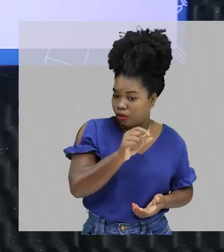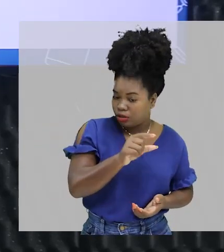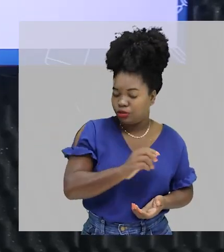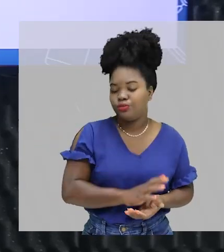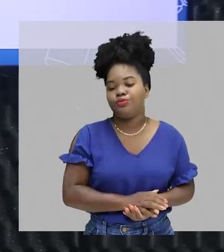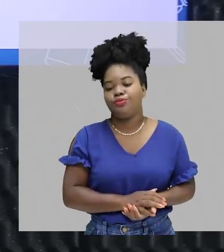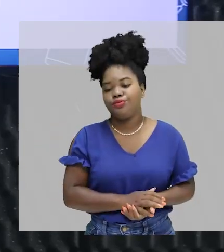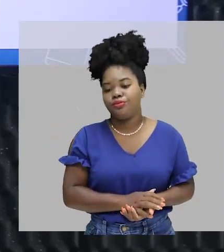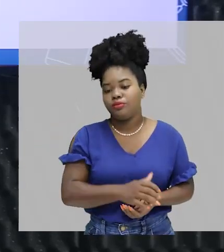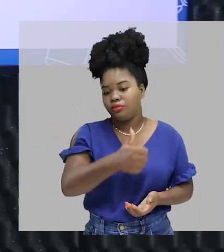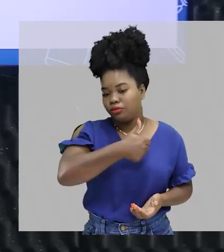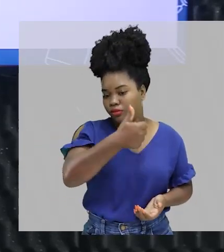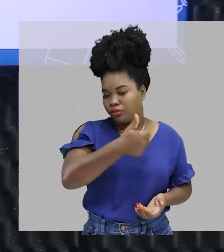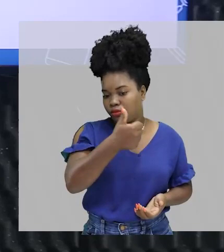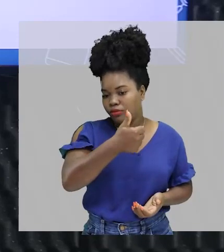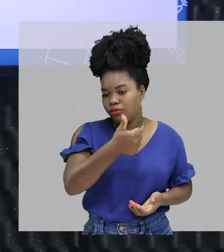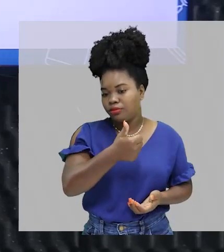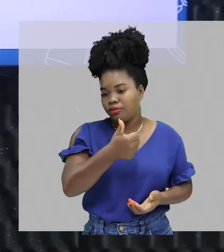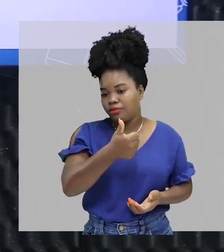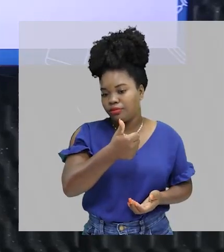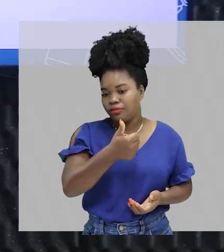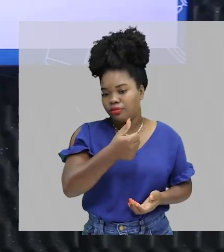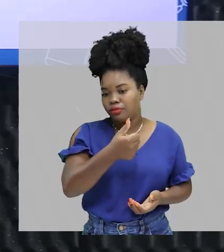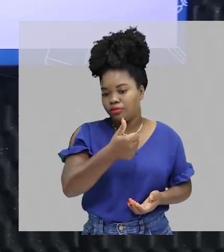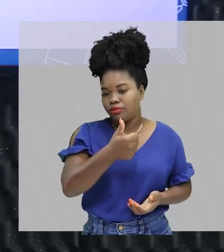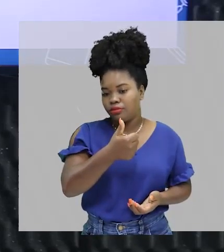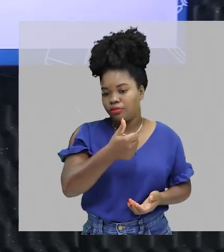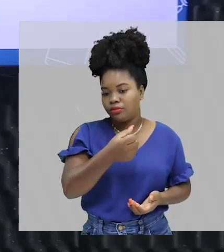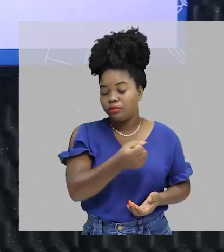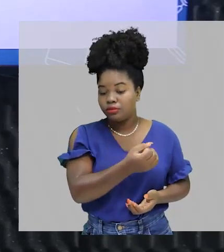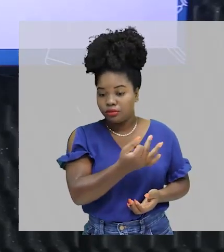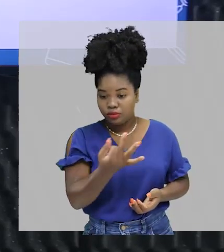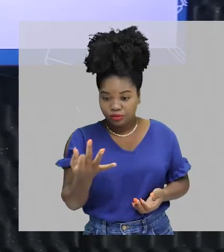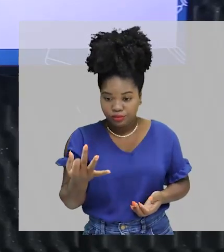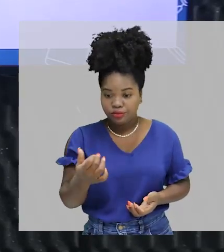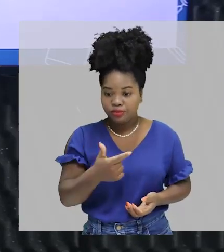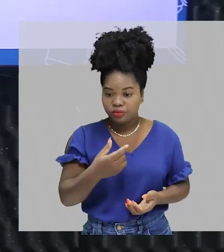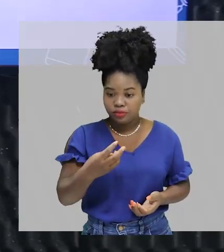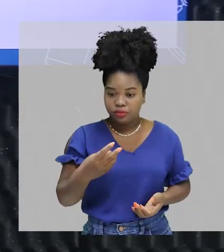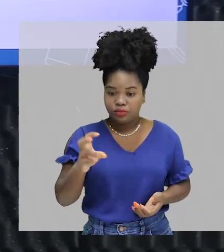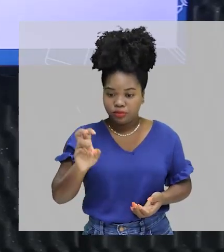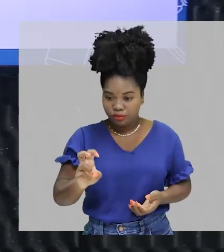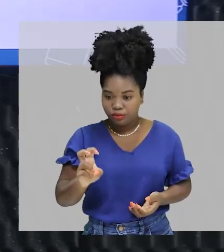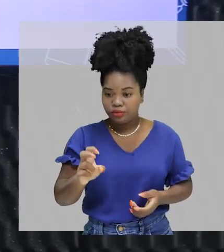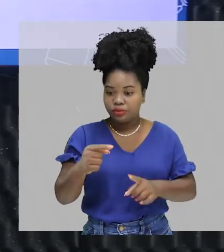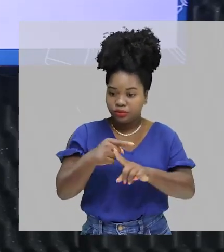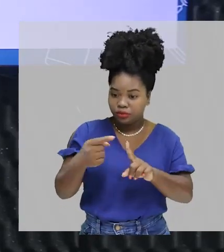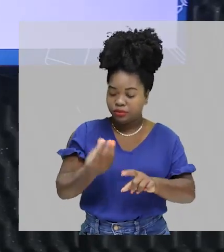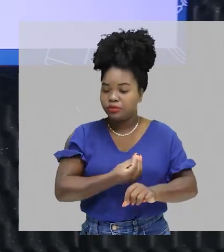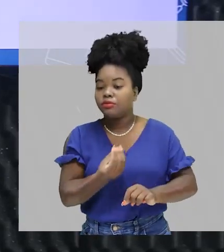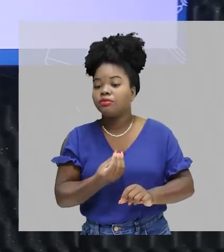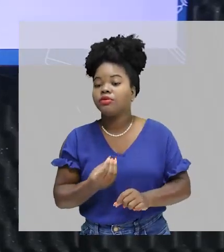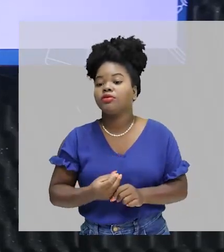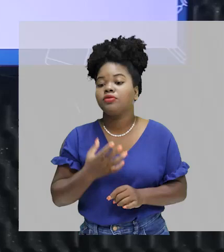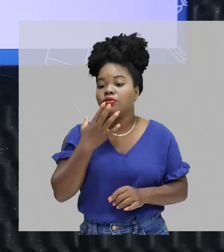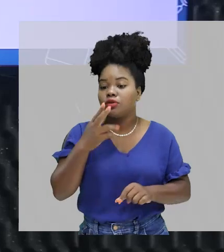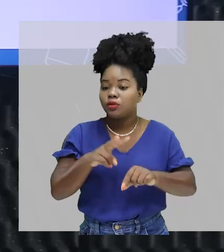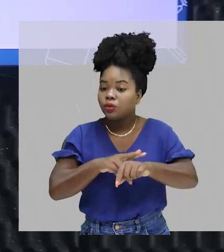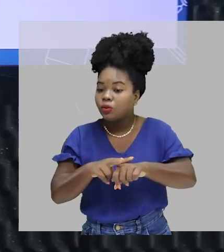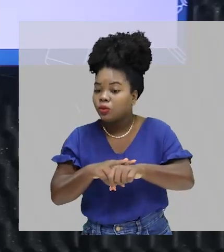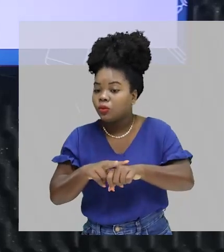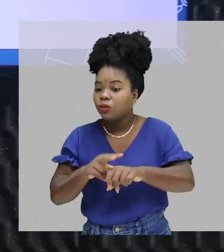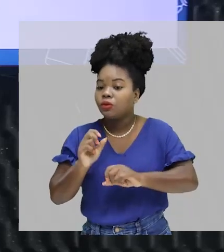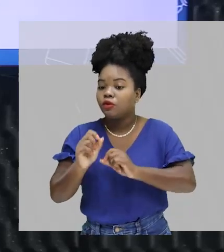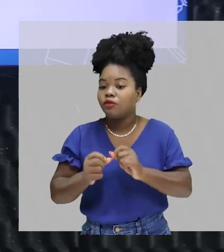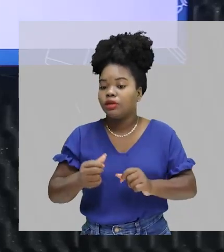235, né, o tempo para que a quantidade de urânio 235 caia pela metade, 7,1